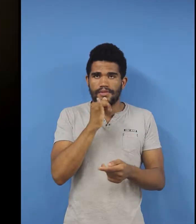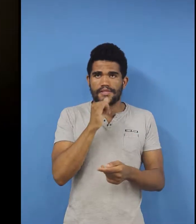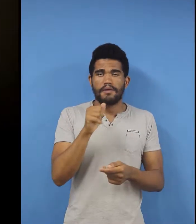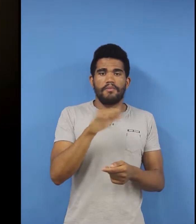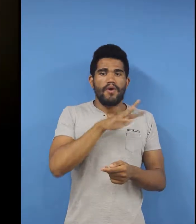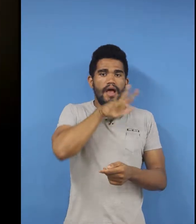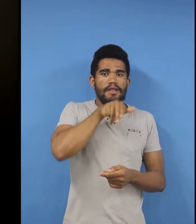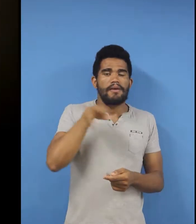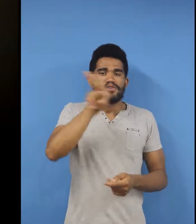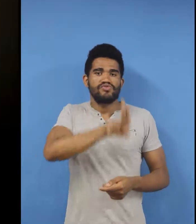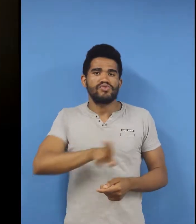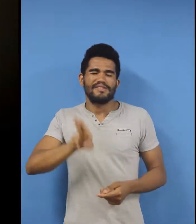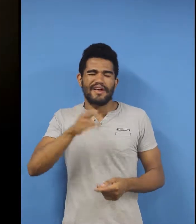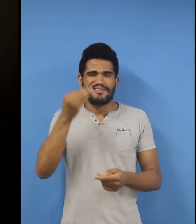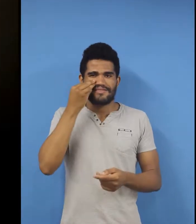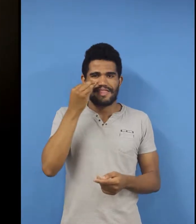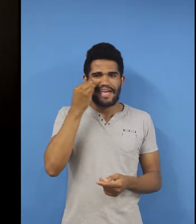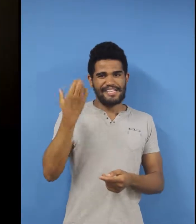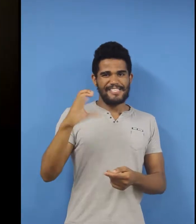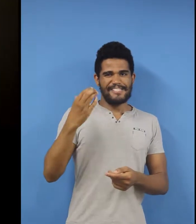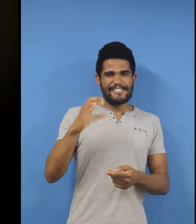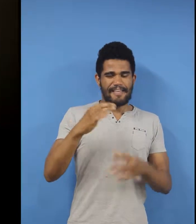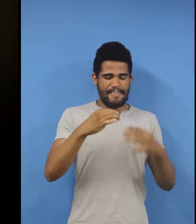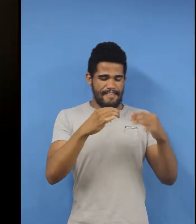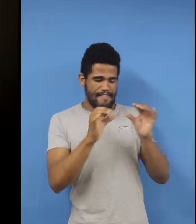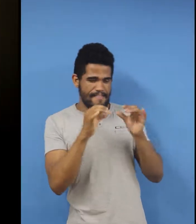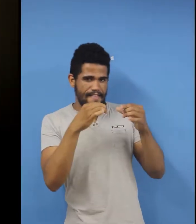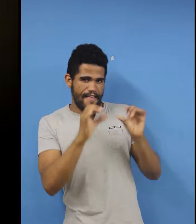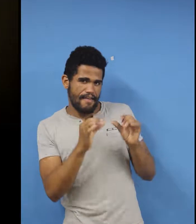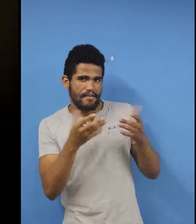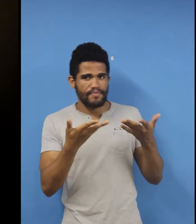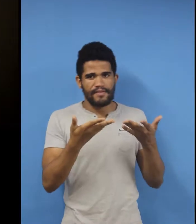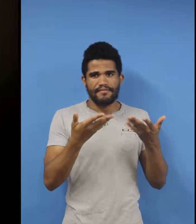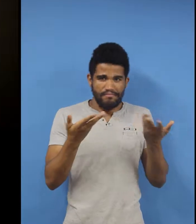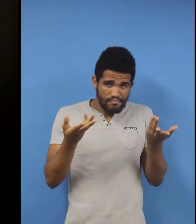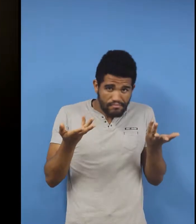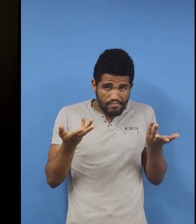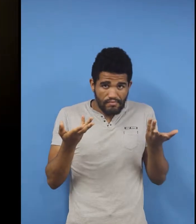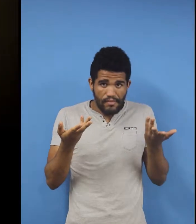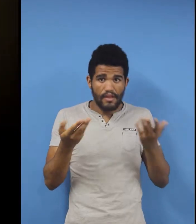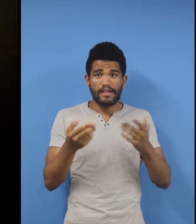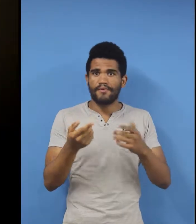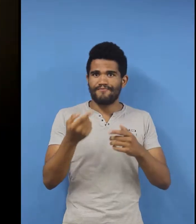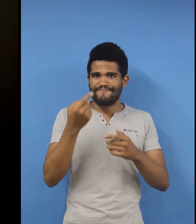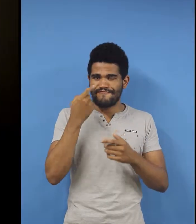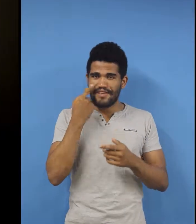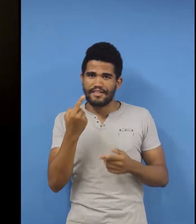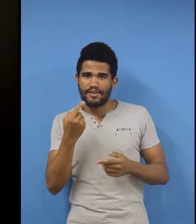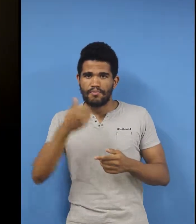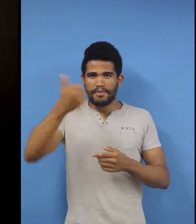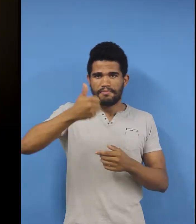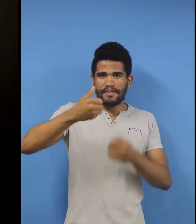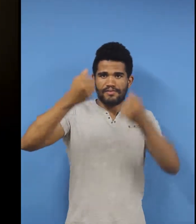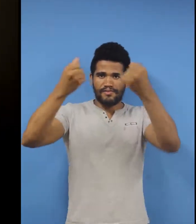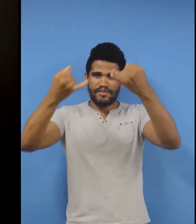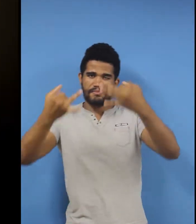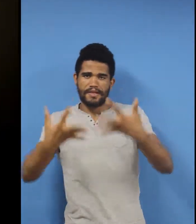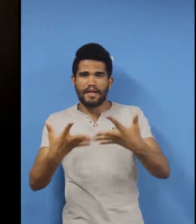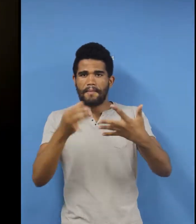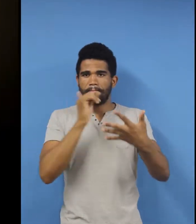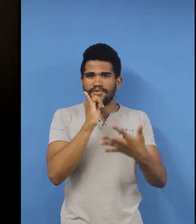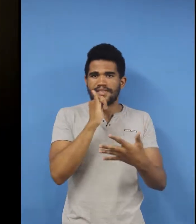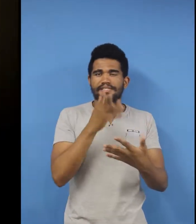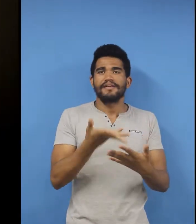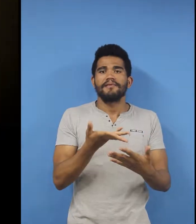da utilização dos animais em testes de laboratório para a ciência. Olha só, o primeiro foi